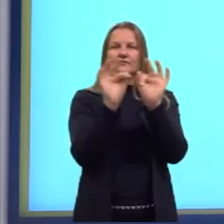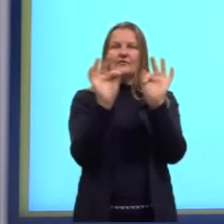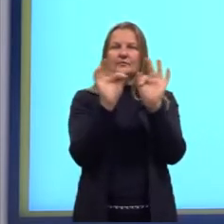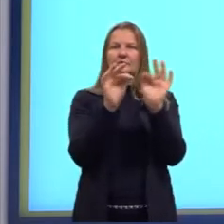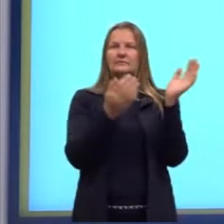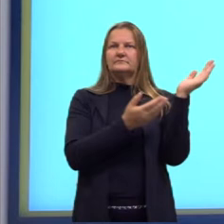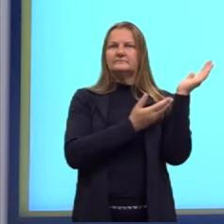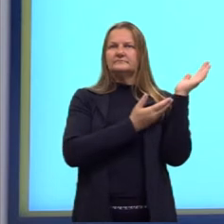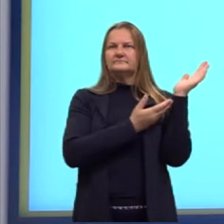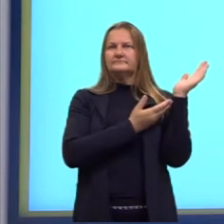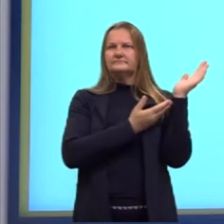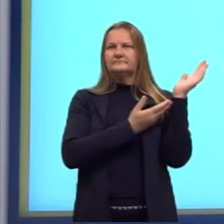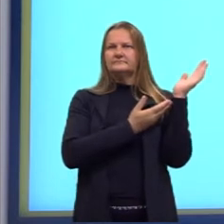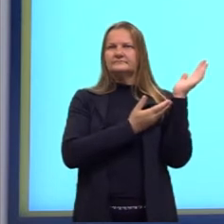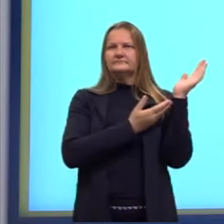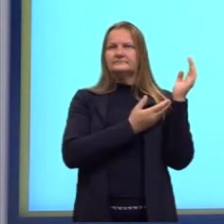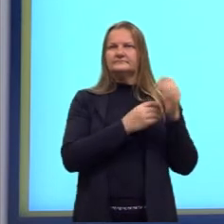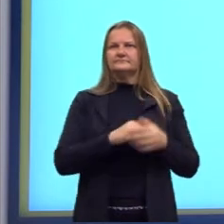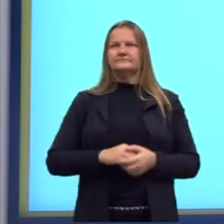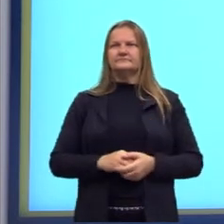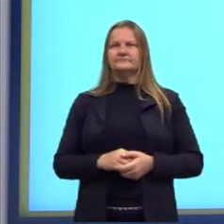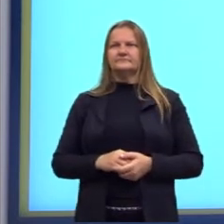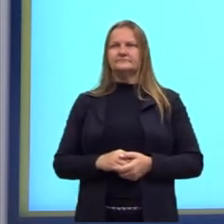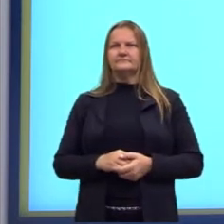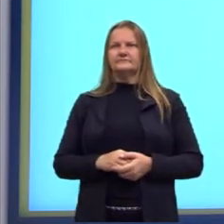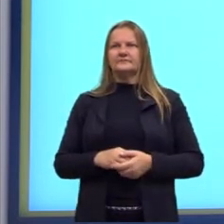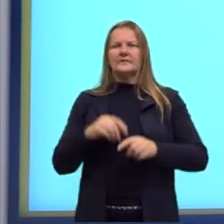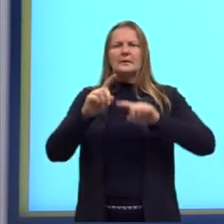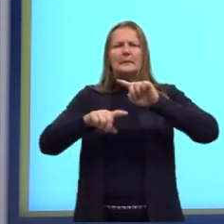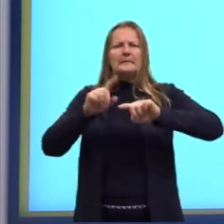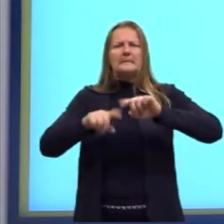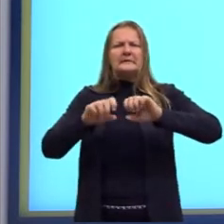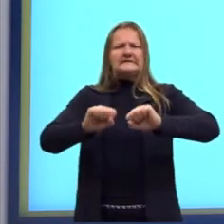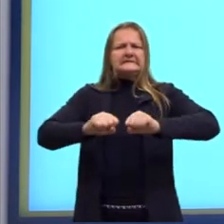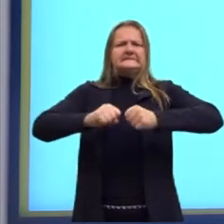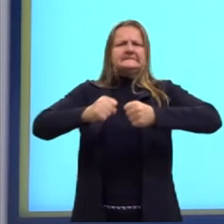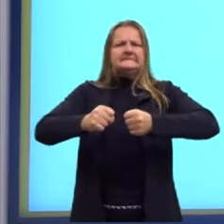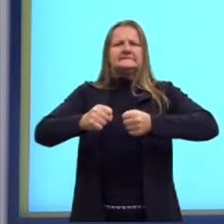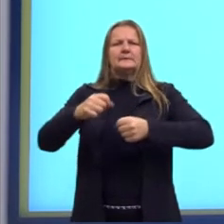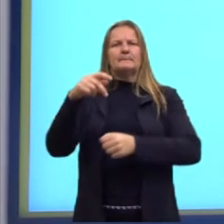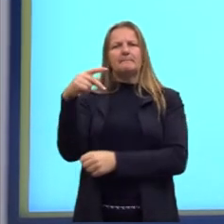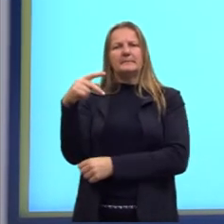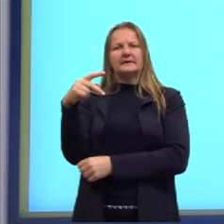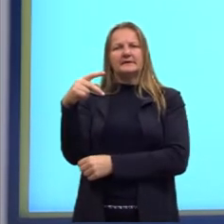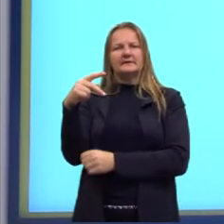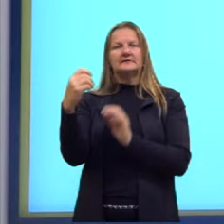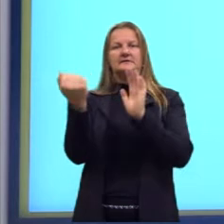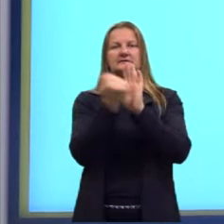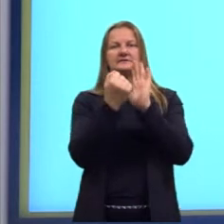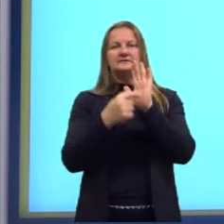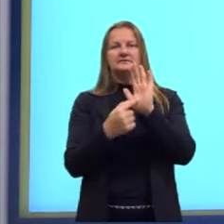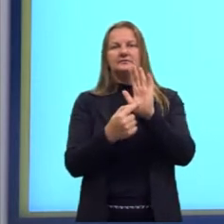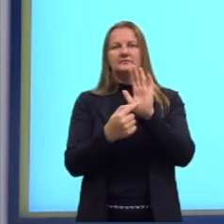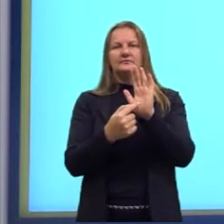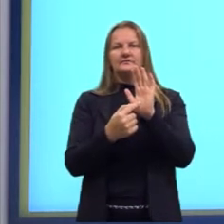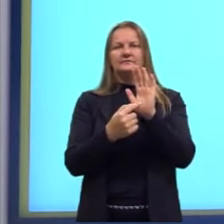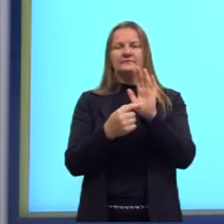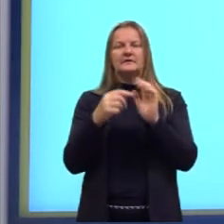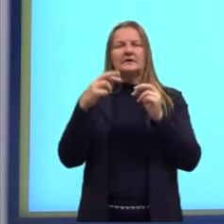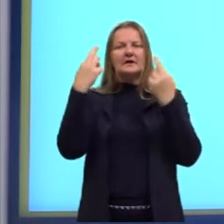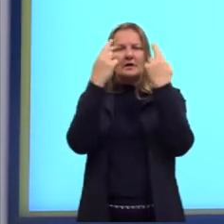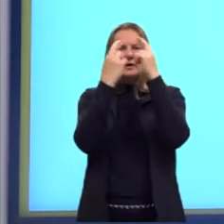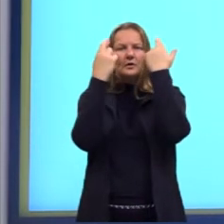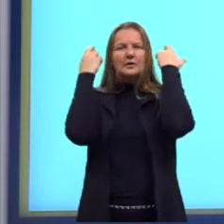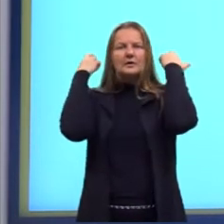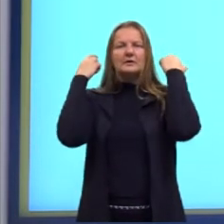igual a resistividade do material que é esse pack tá na verdade isso não tem uma letra